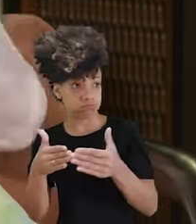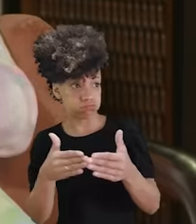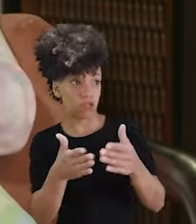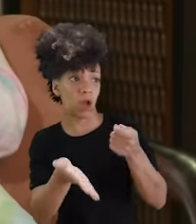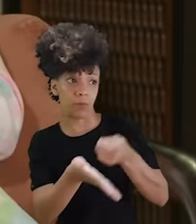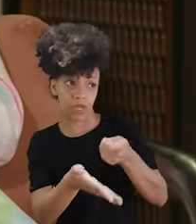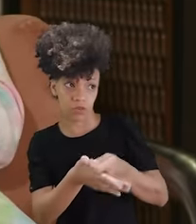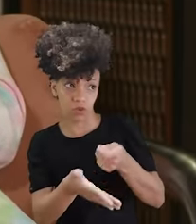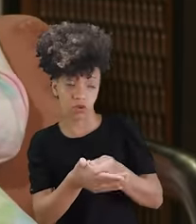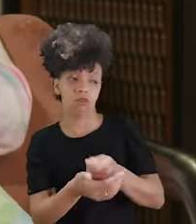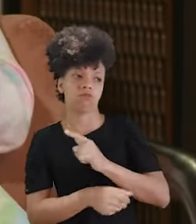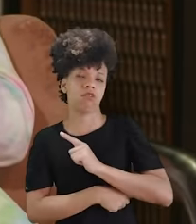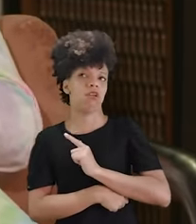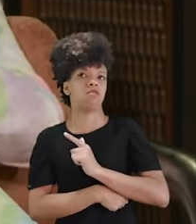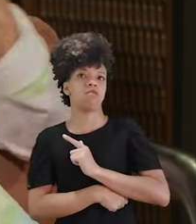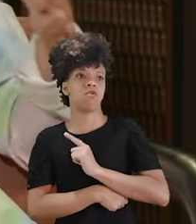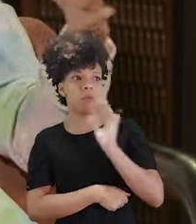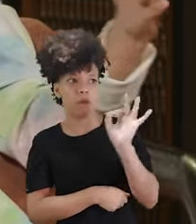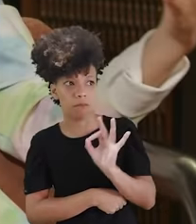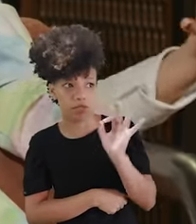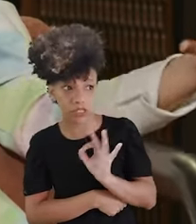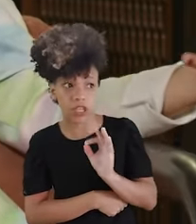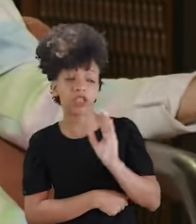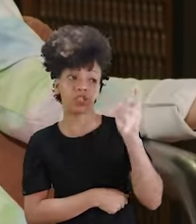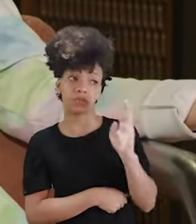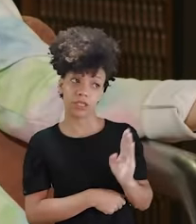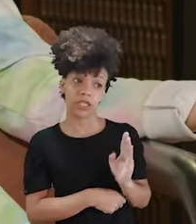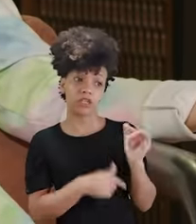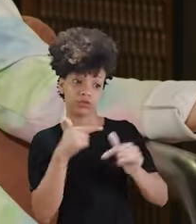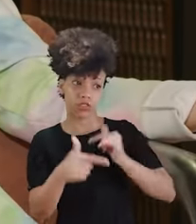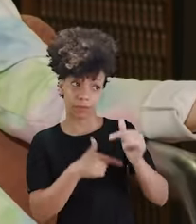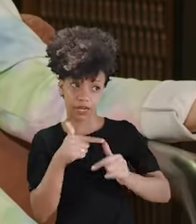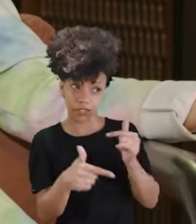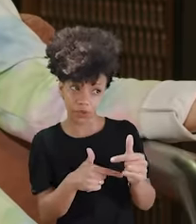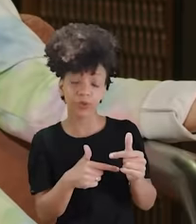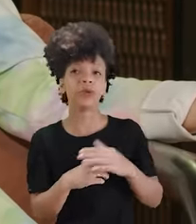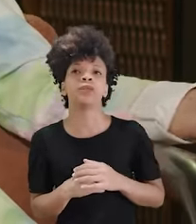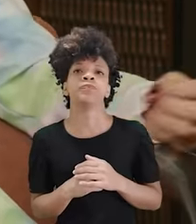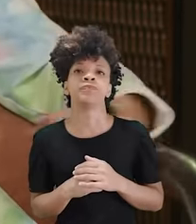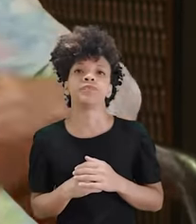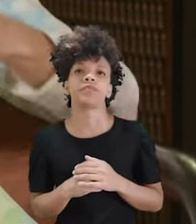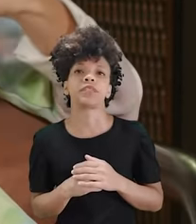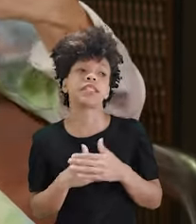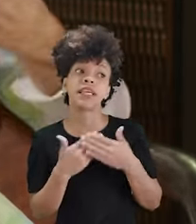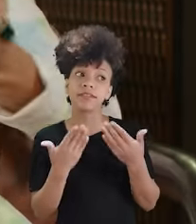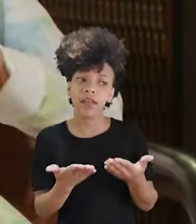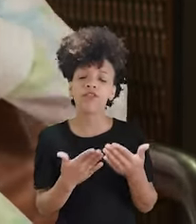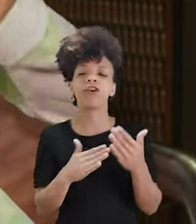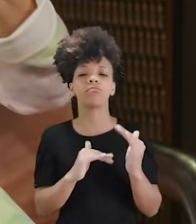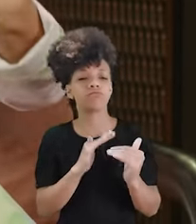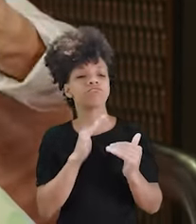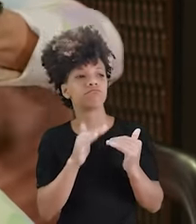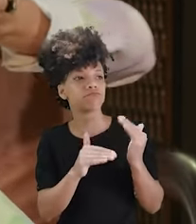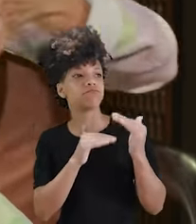tripulação que era obrigatória ter uma porcentagem de brasileiros trabalhando a Bordo foi